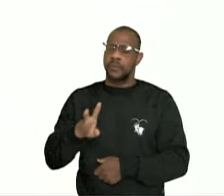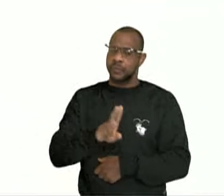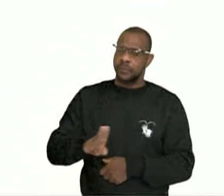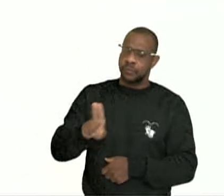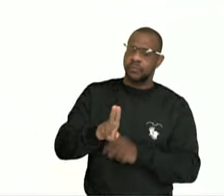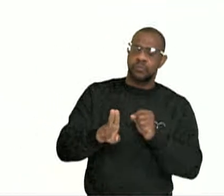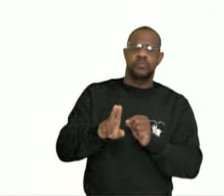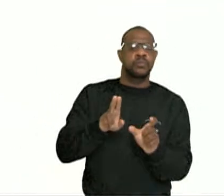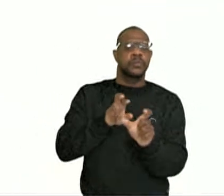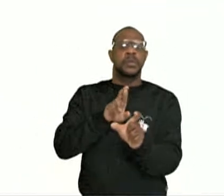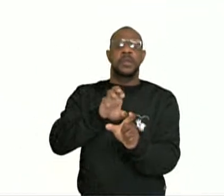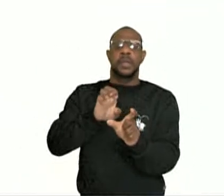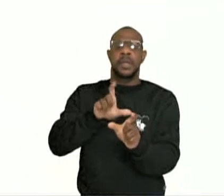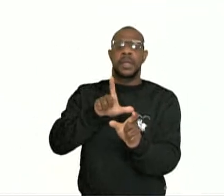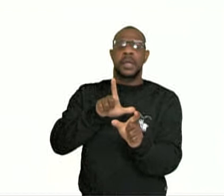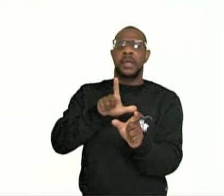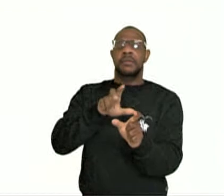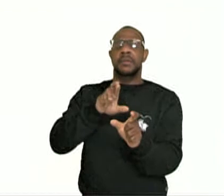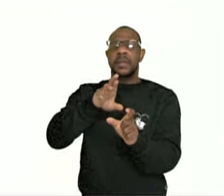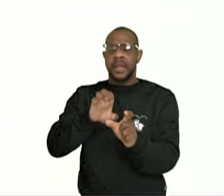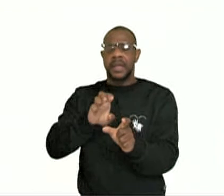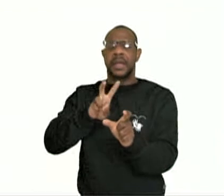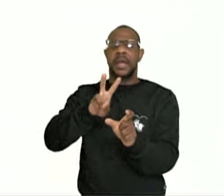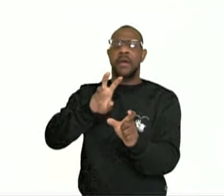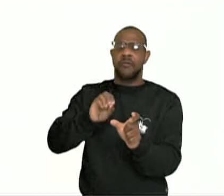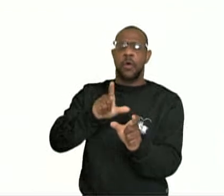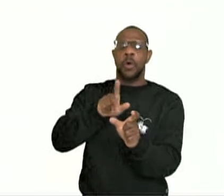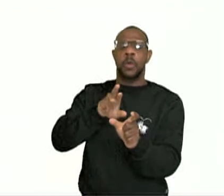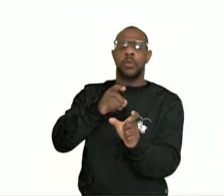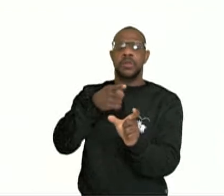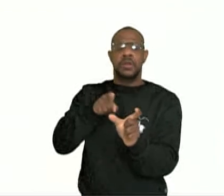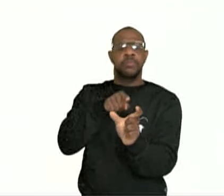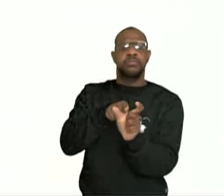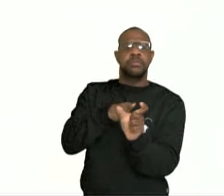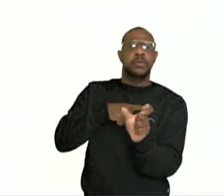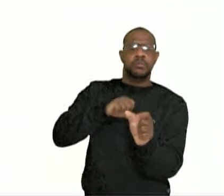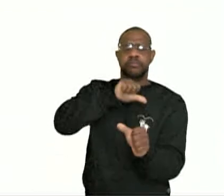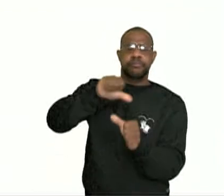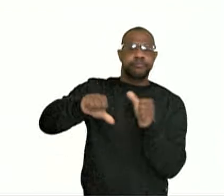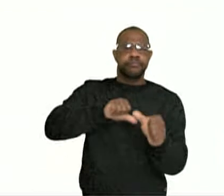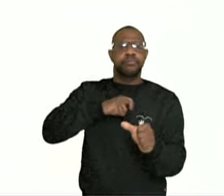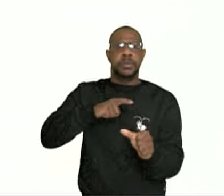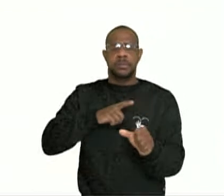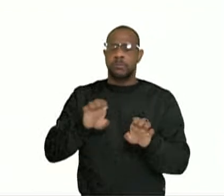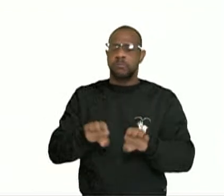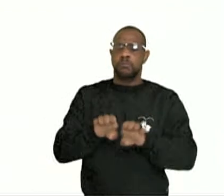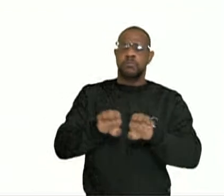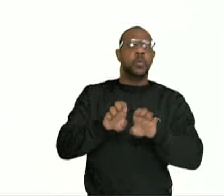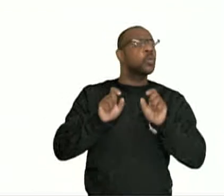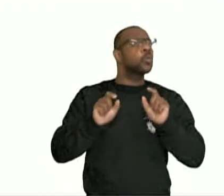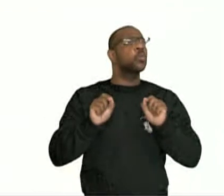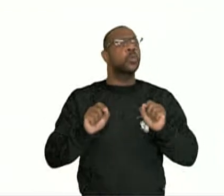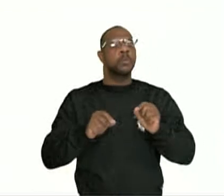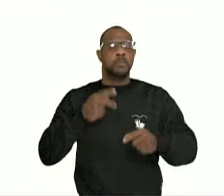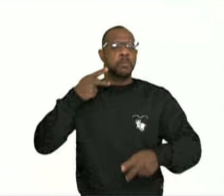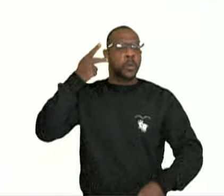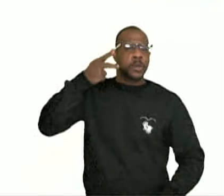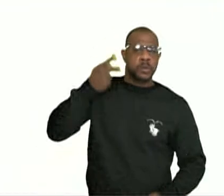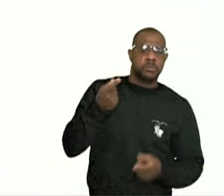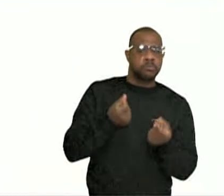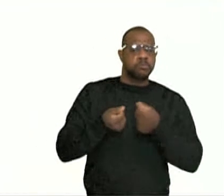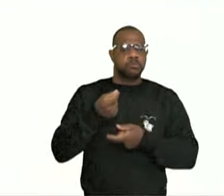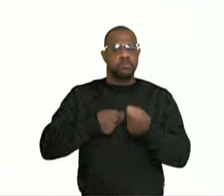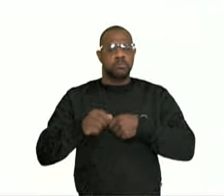palavra revolução na história, né? Quando você tem aí alteração das estruturas políticas,